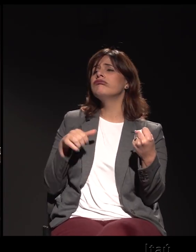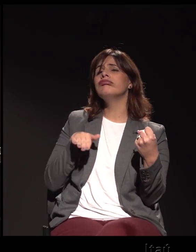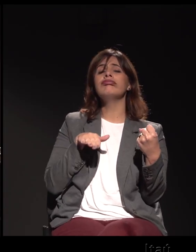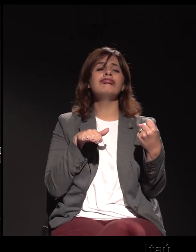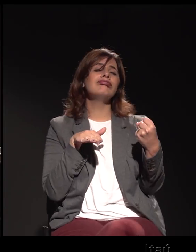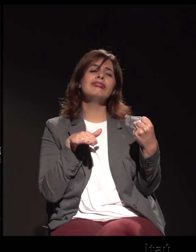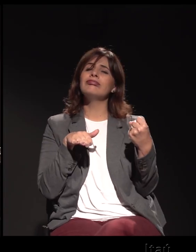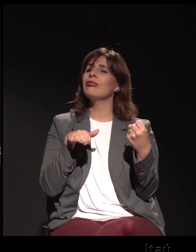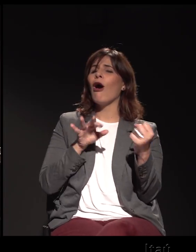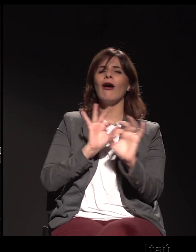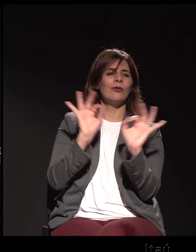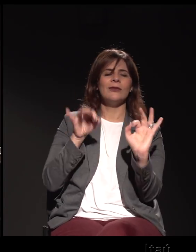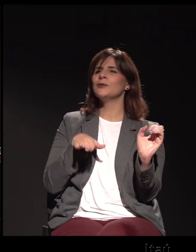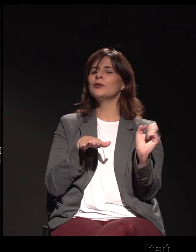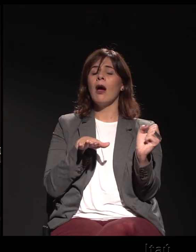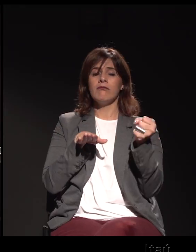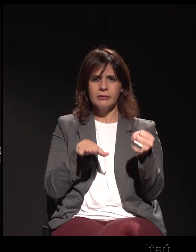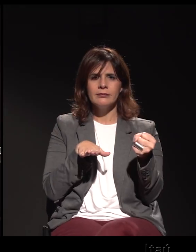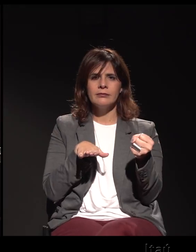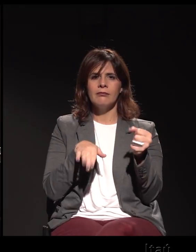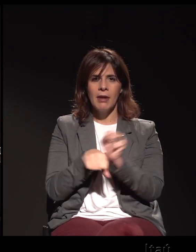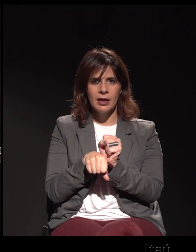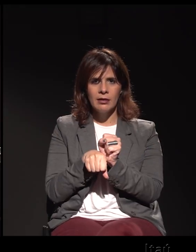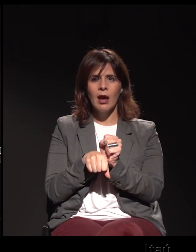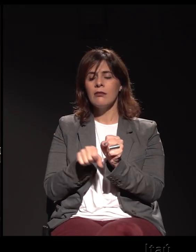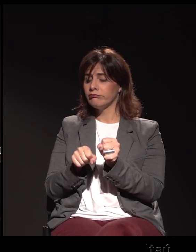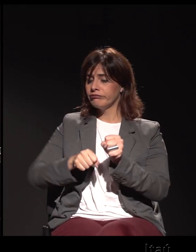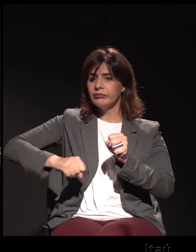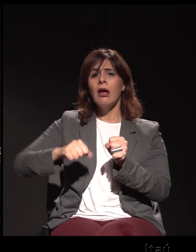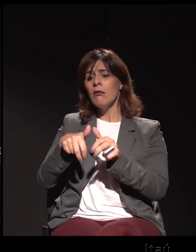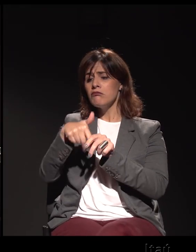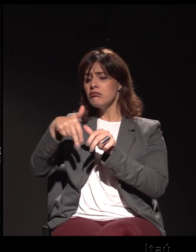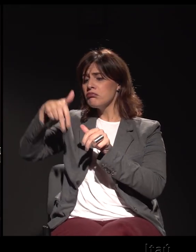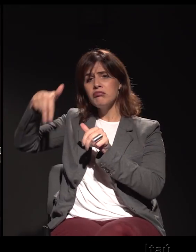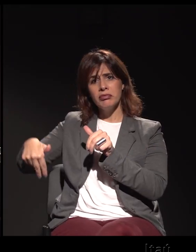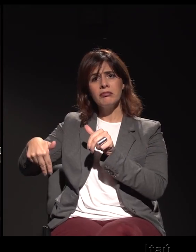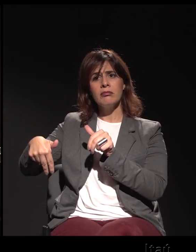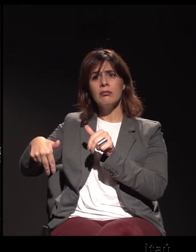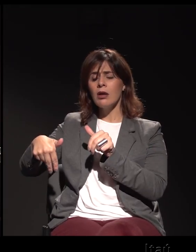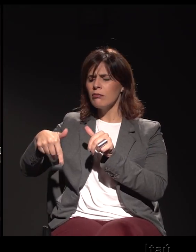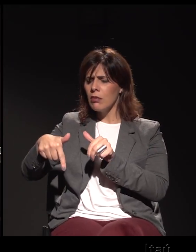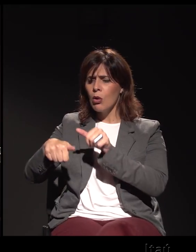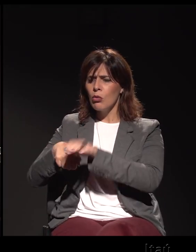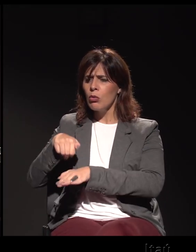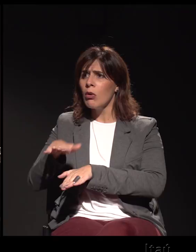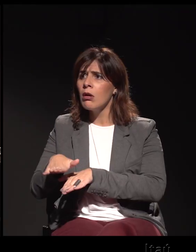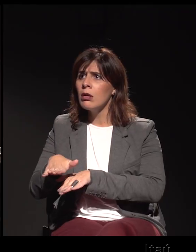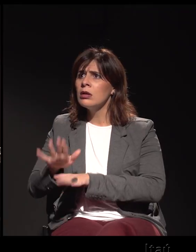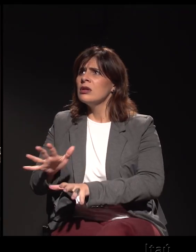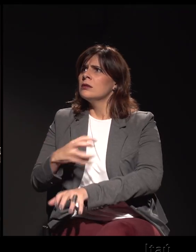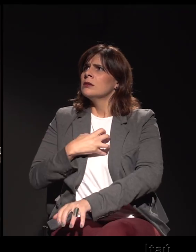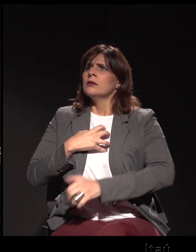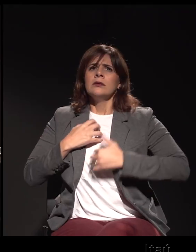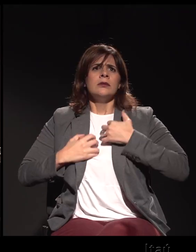cantando, barará. Parei o carro, desci. Eu dei dois passos, me veio uma angústia muito grande. Aí